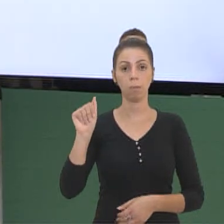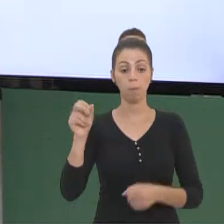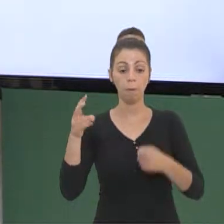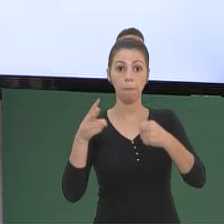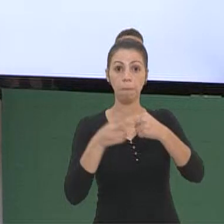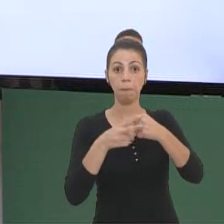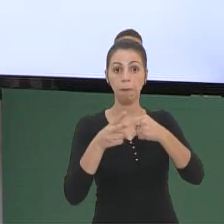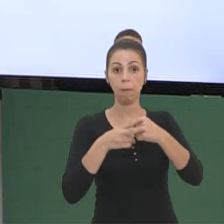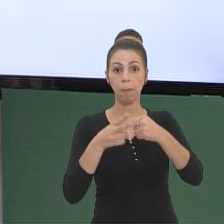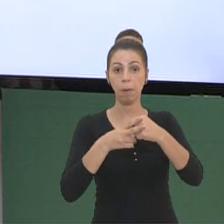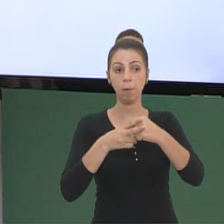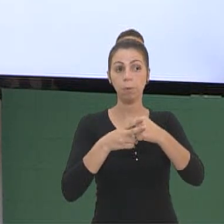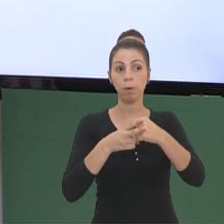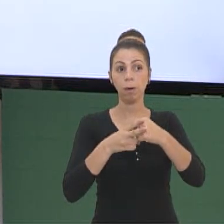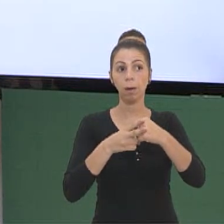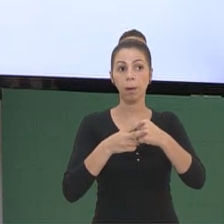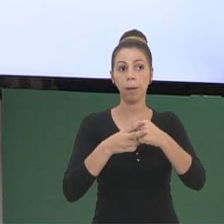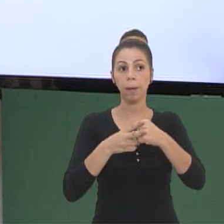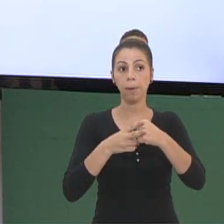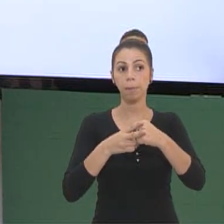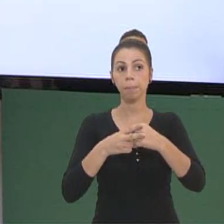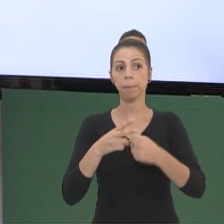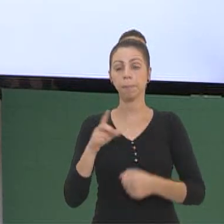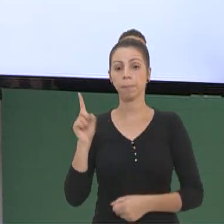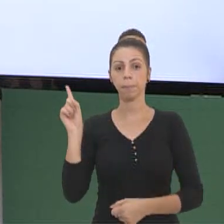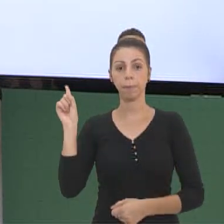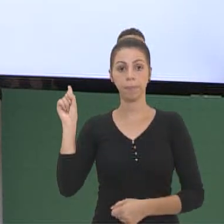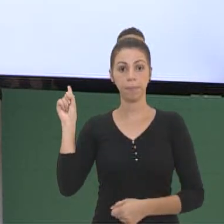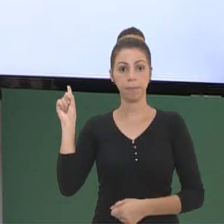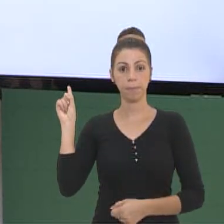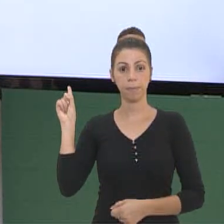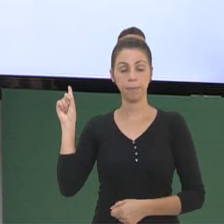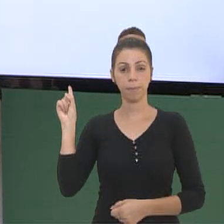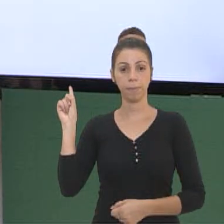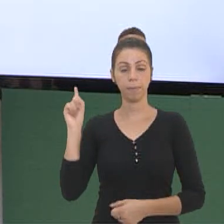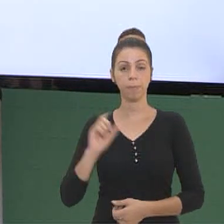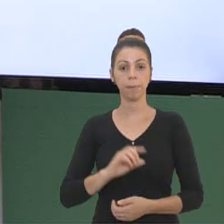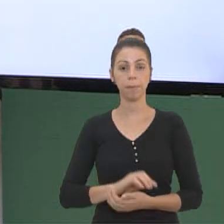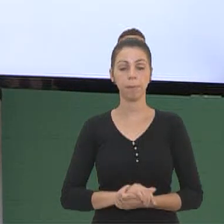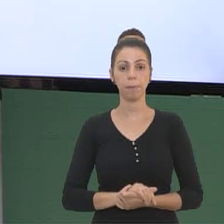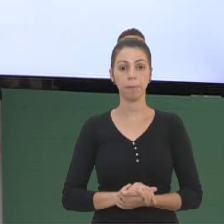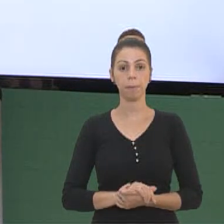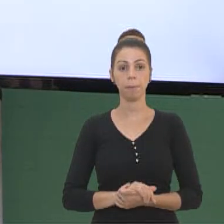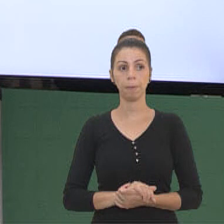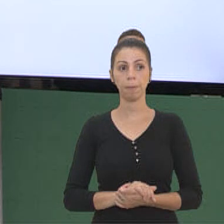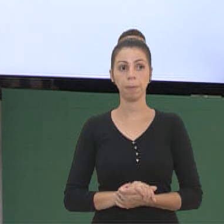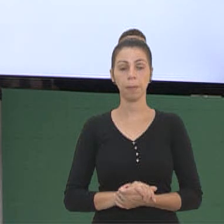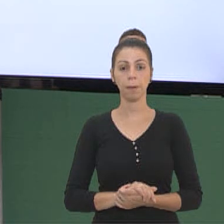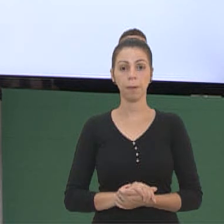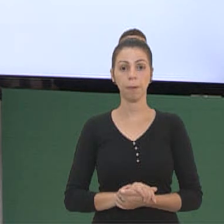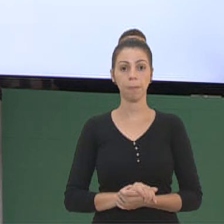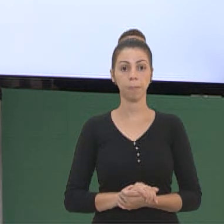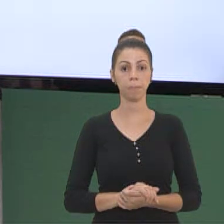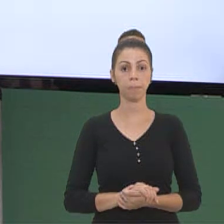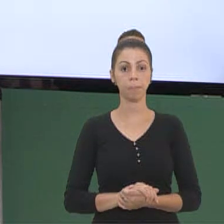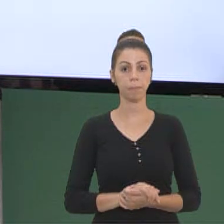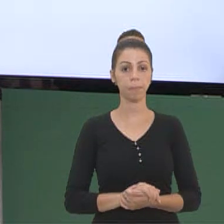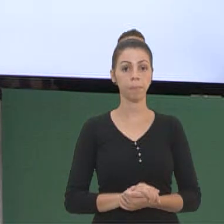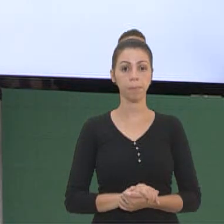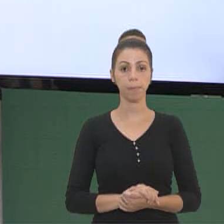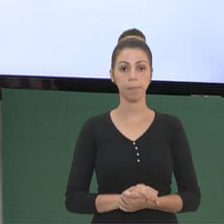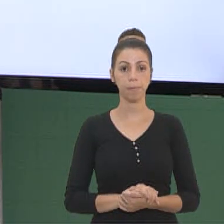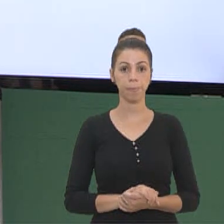era pisar. Teríamos duas possibilidades. Javier no